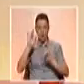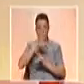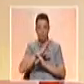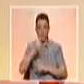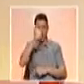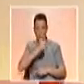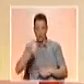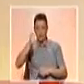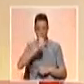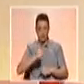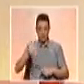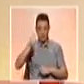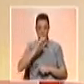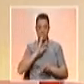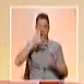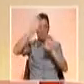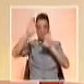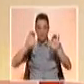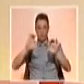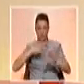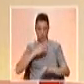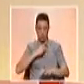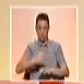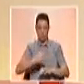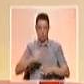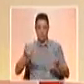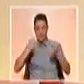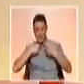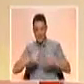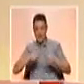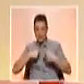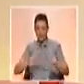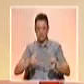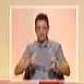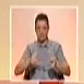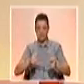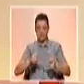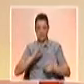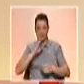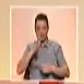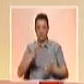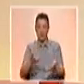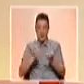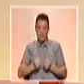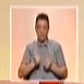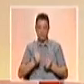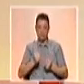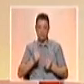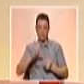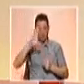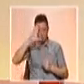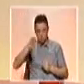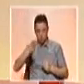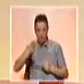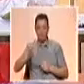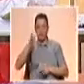o quinto país, um dos países a nível mundial, que gasta, que é mais ineficiente na utilização da água. Na